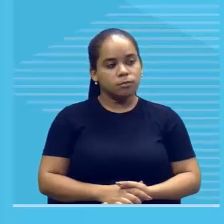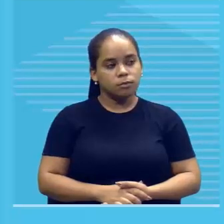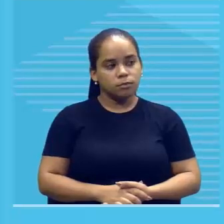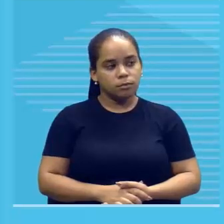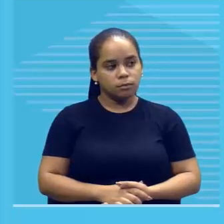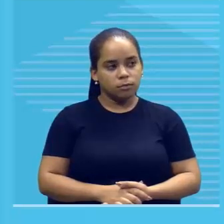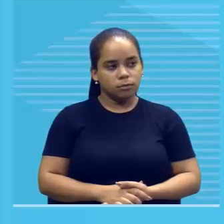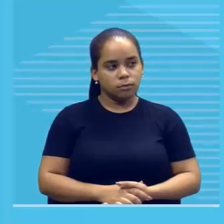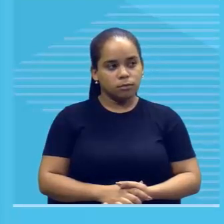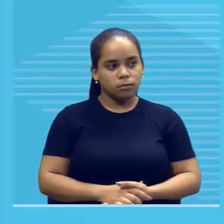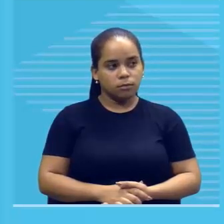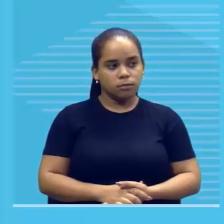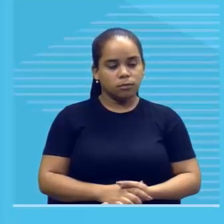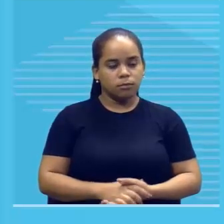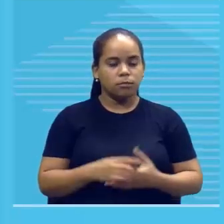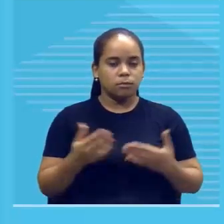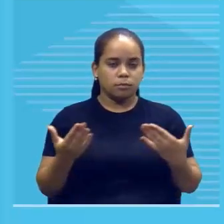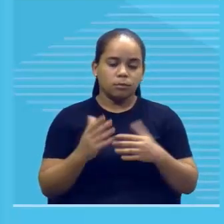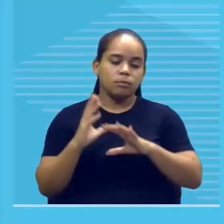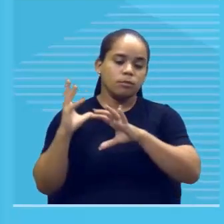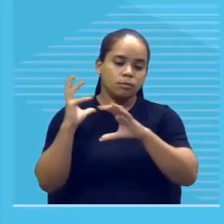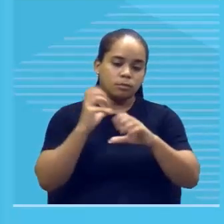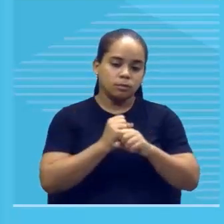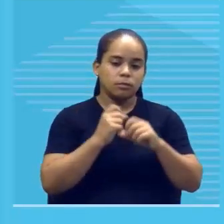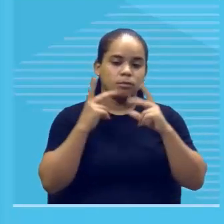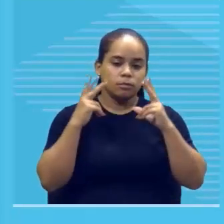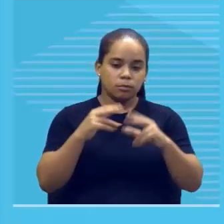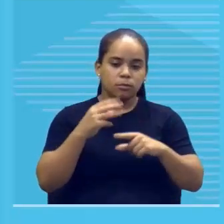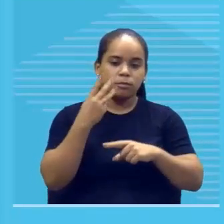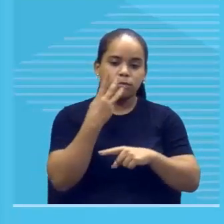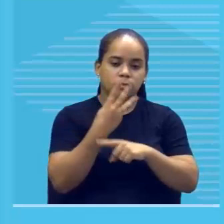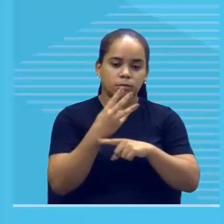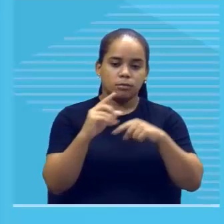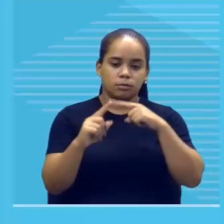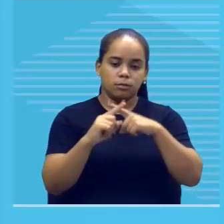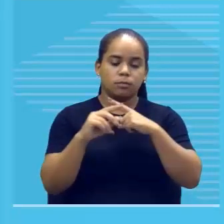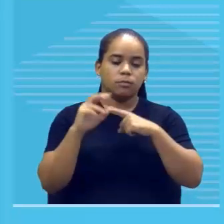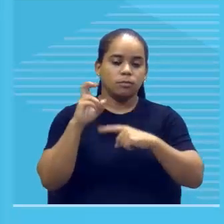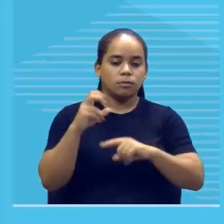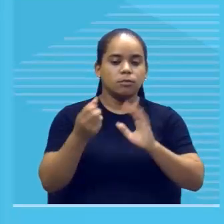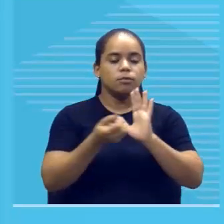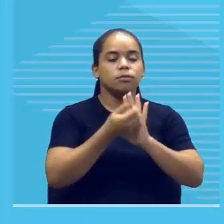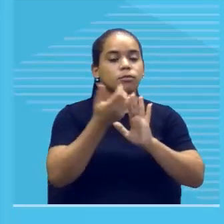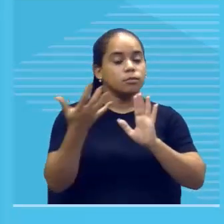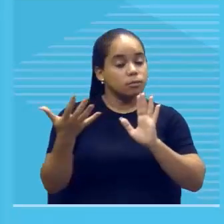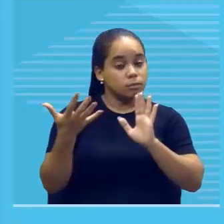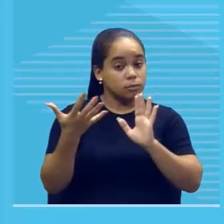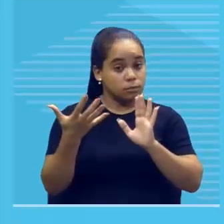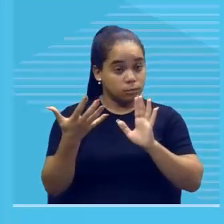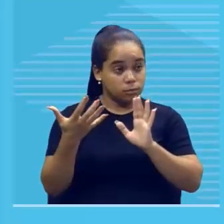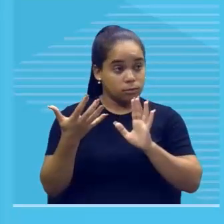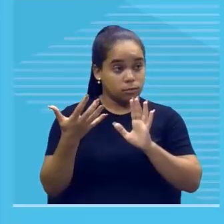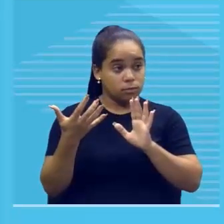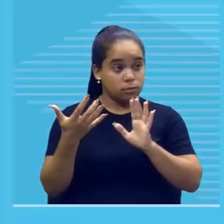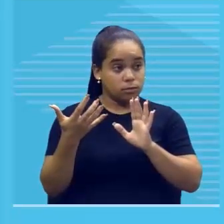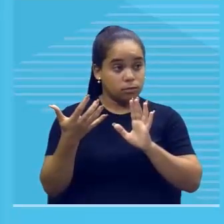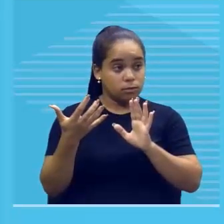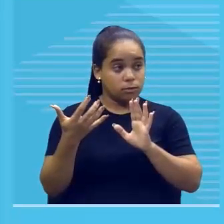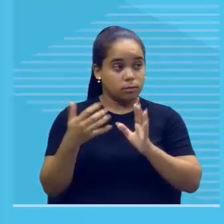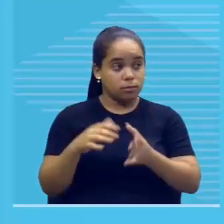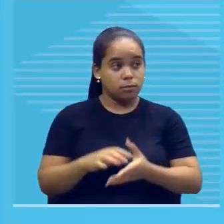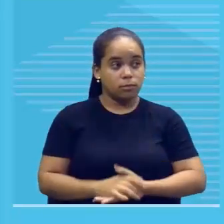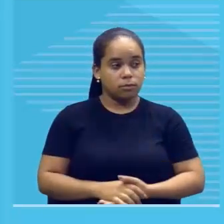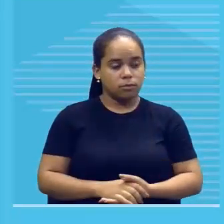a três vezes cinco isso é quanto e